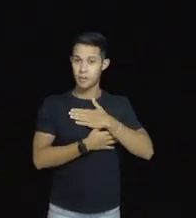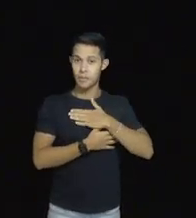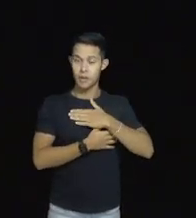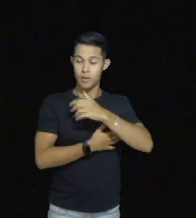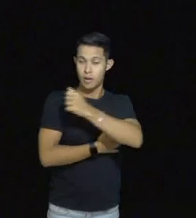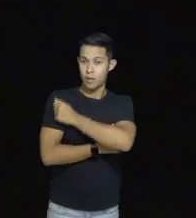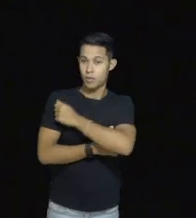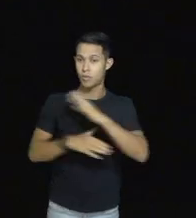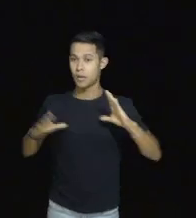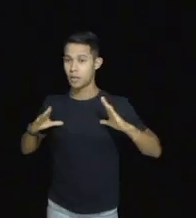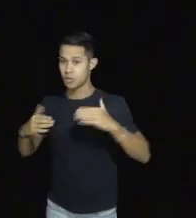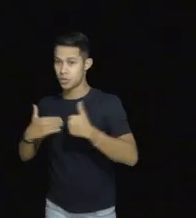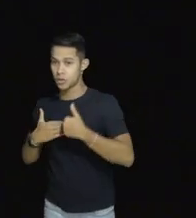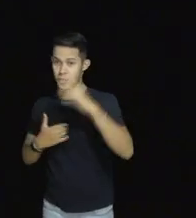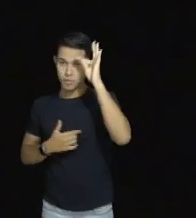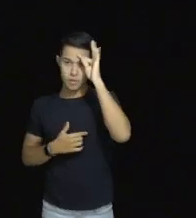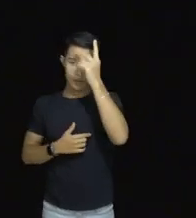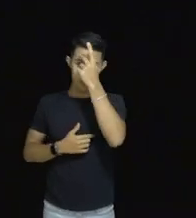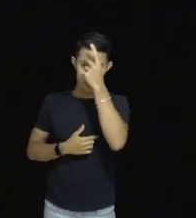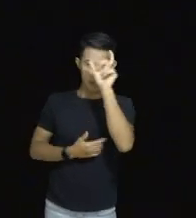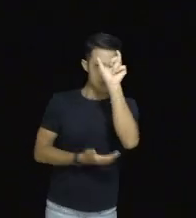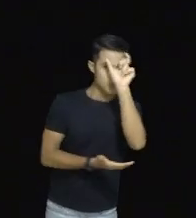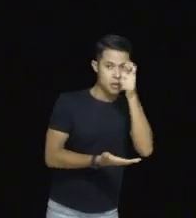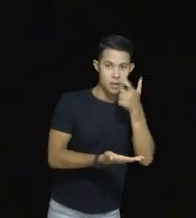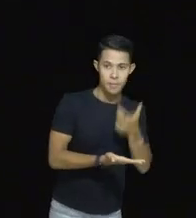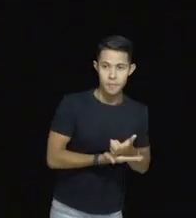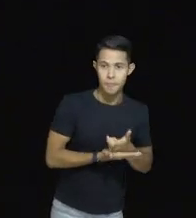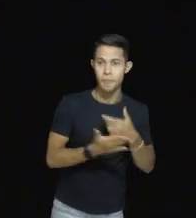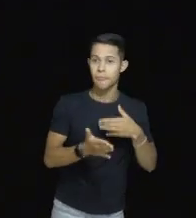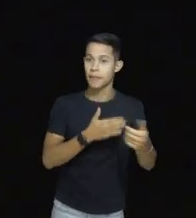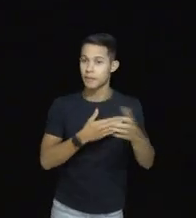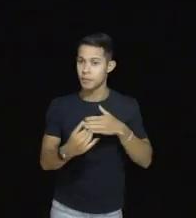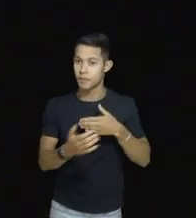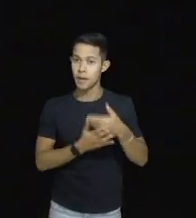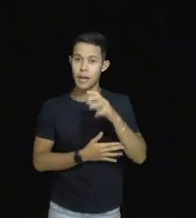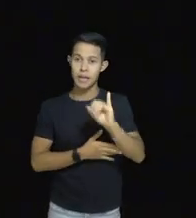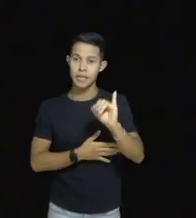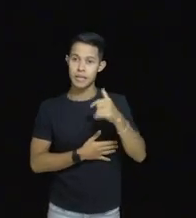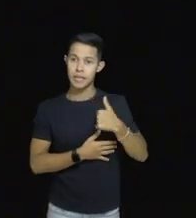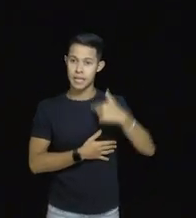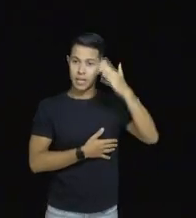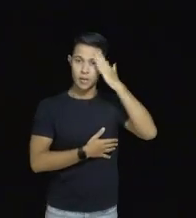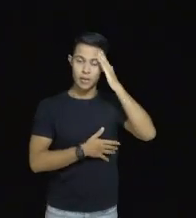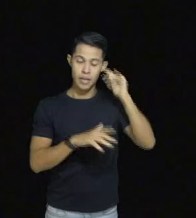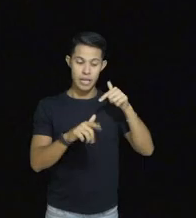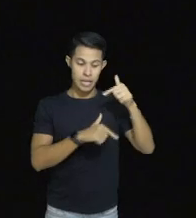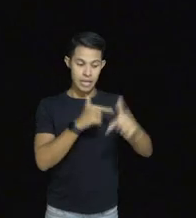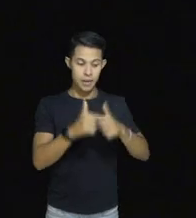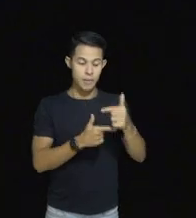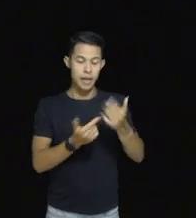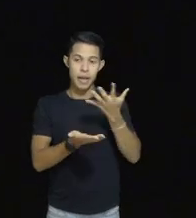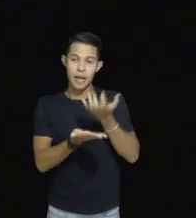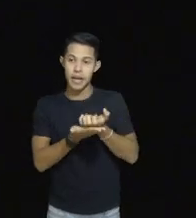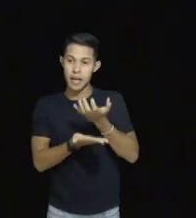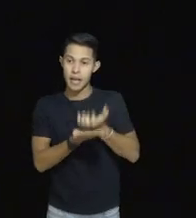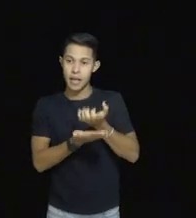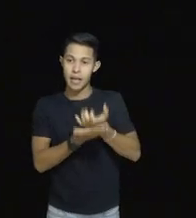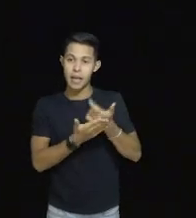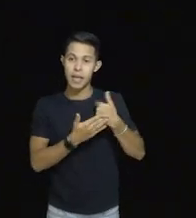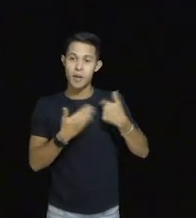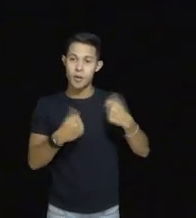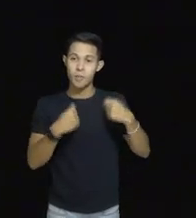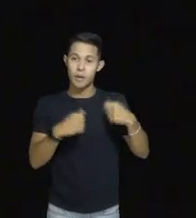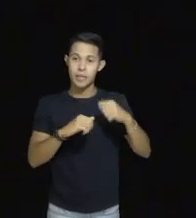se meu aluno tem TDAH, se meu aluno tem dislexia. Se eu sei que, para trabalhar a alfabetização, eu tenho que desenvolver a consciência fonêmica